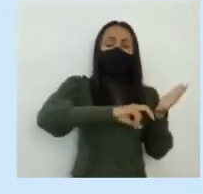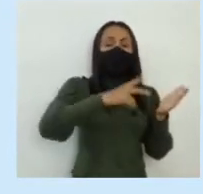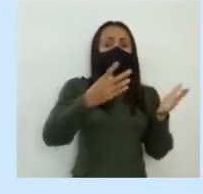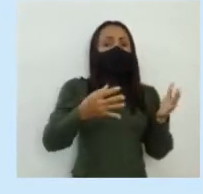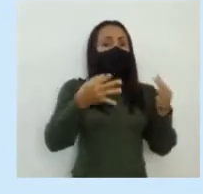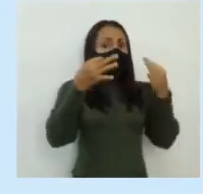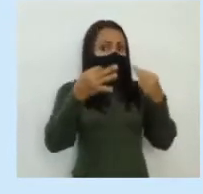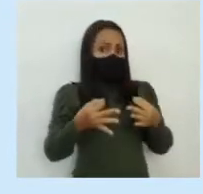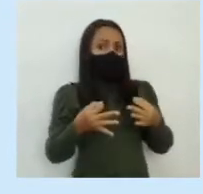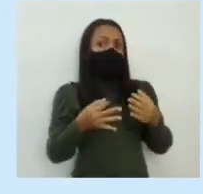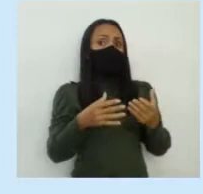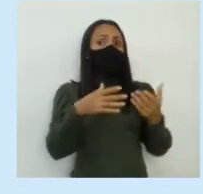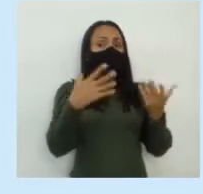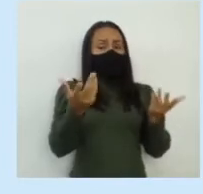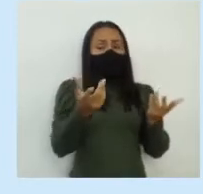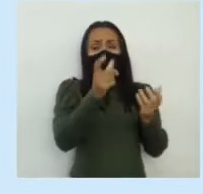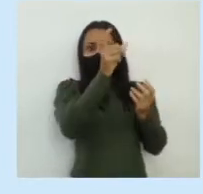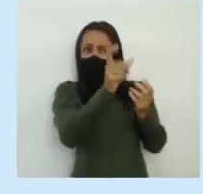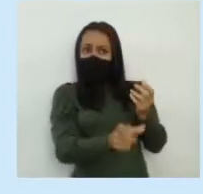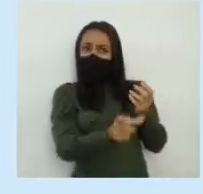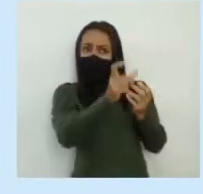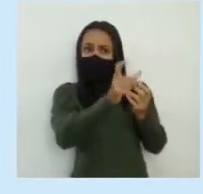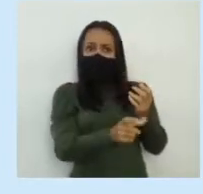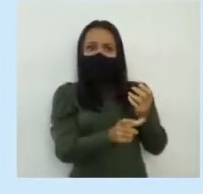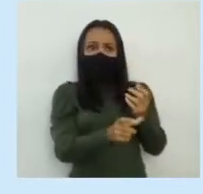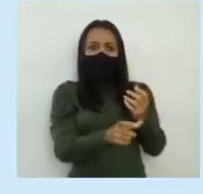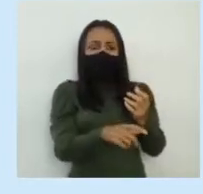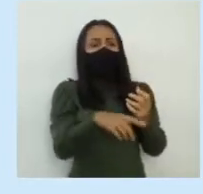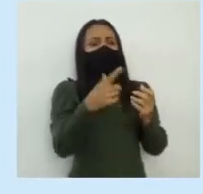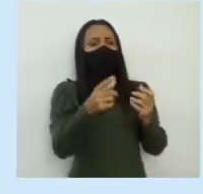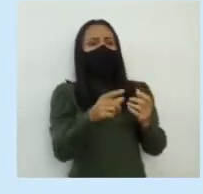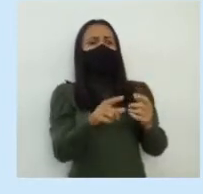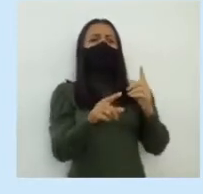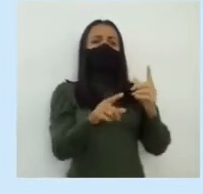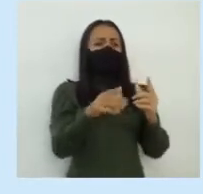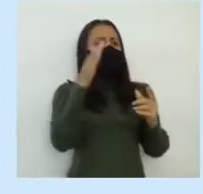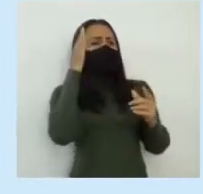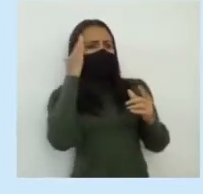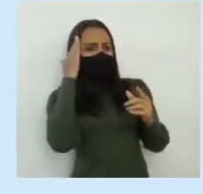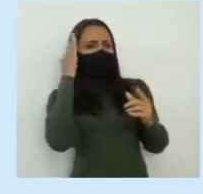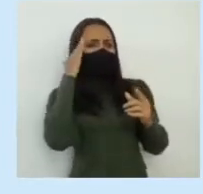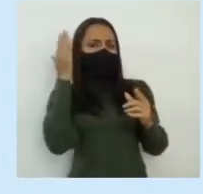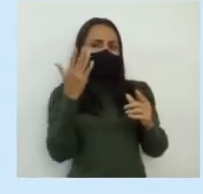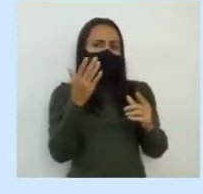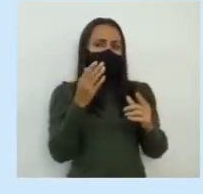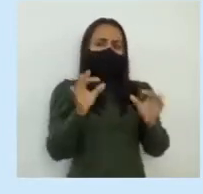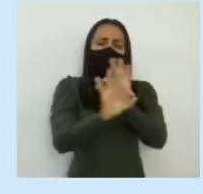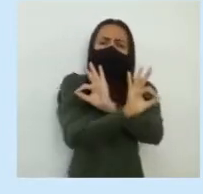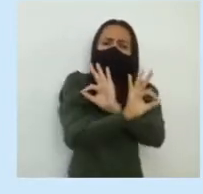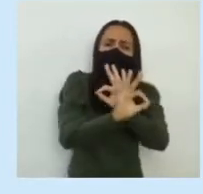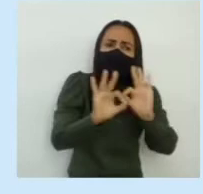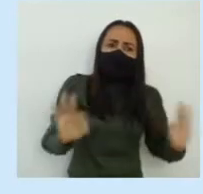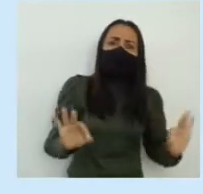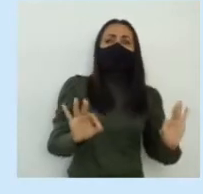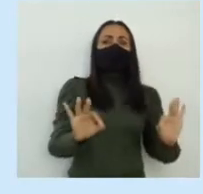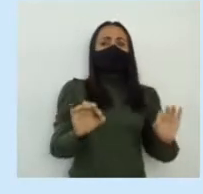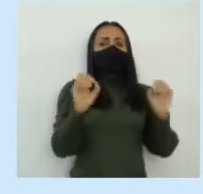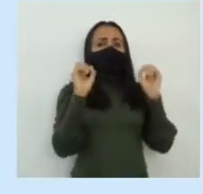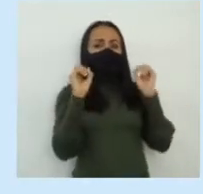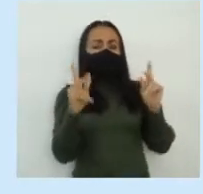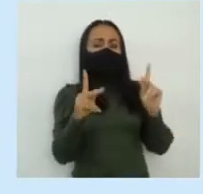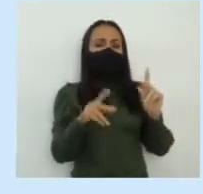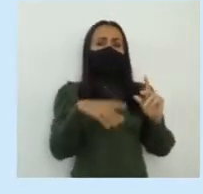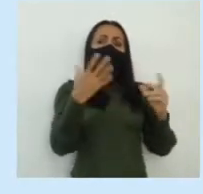aquela equipe, com aquela pessoa, com aquele destinatário, e o destinatário entendeu, foi tudo completado, ficou tudo ok, e ele me deu